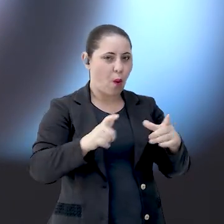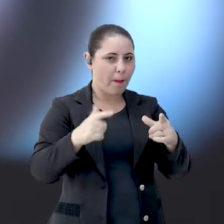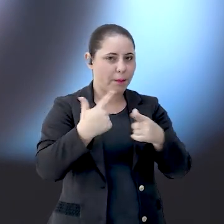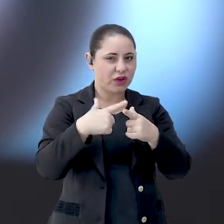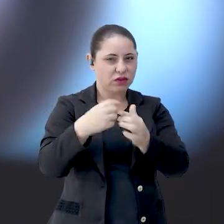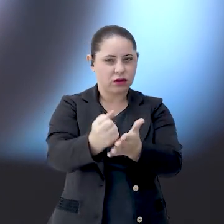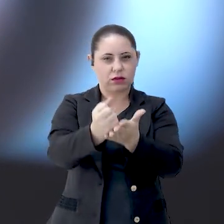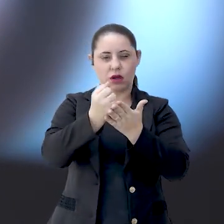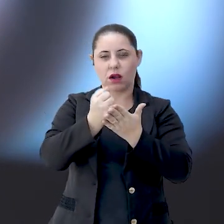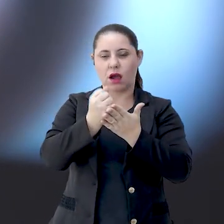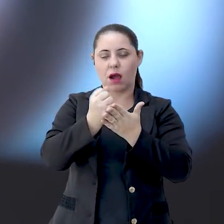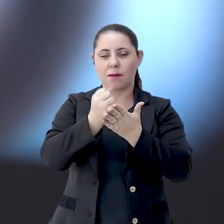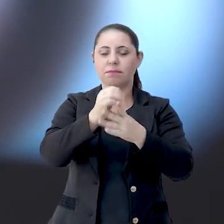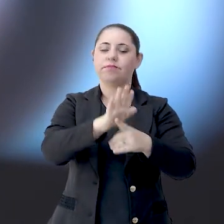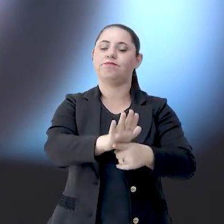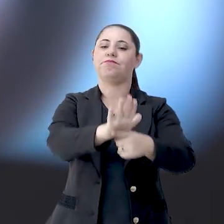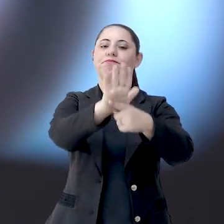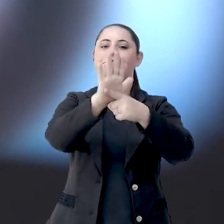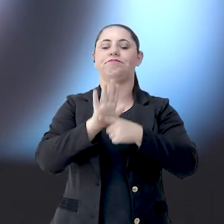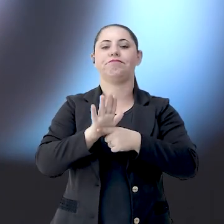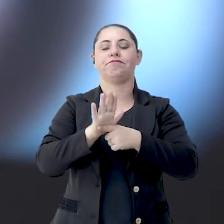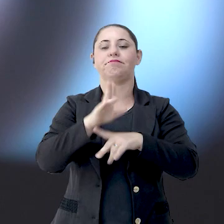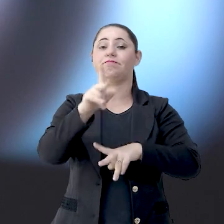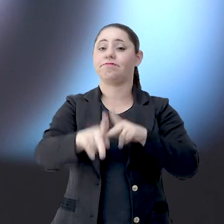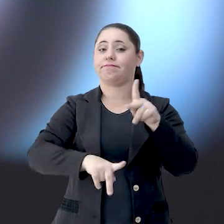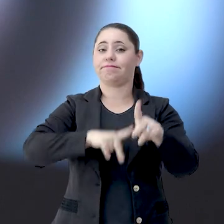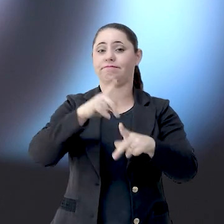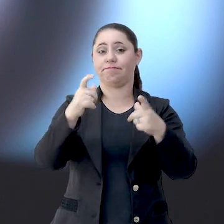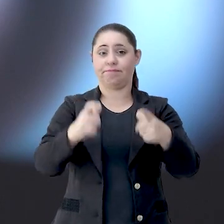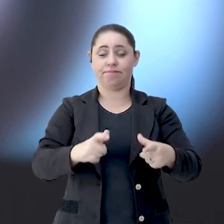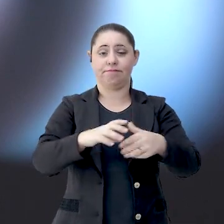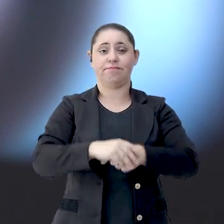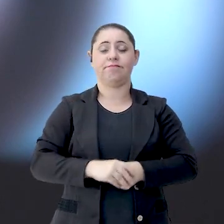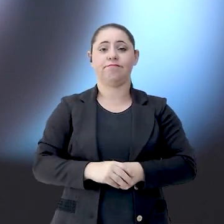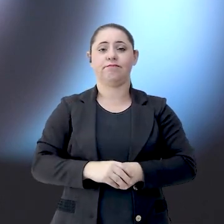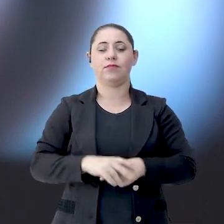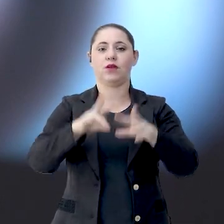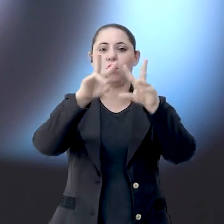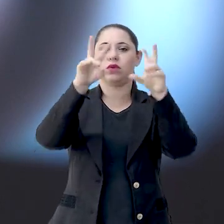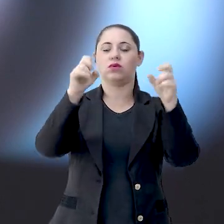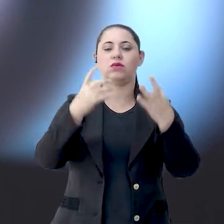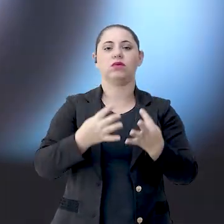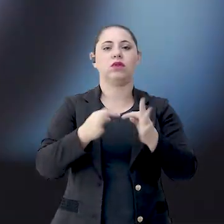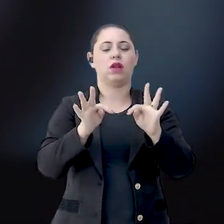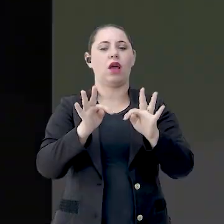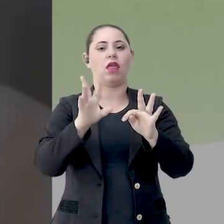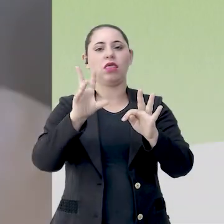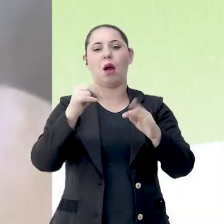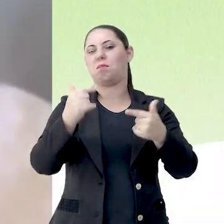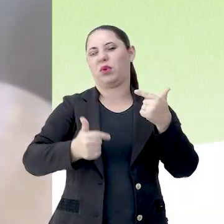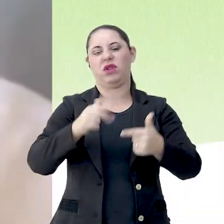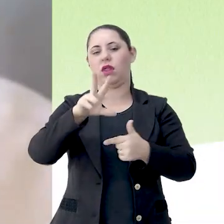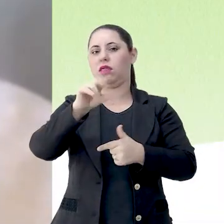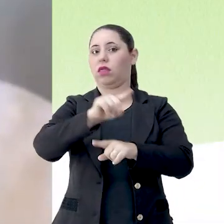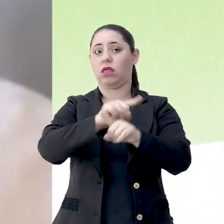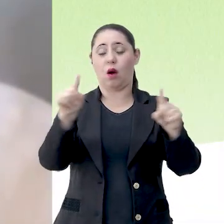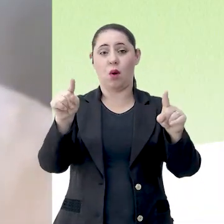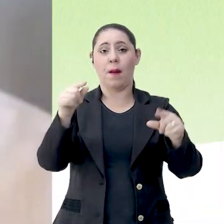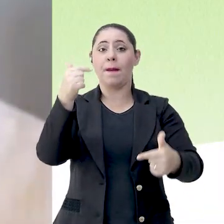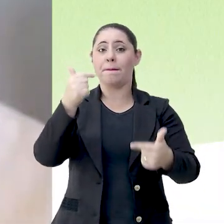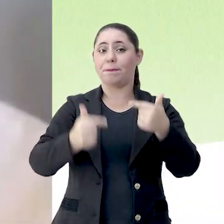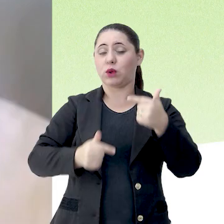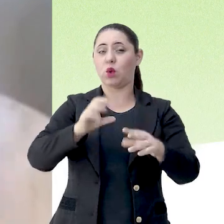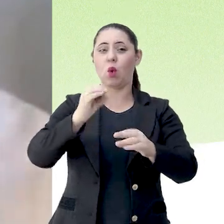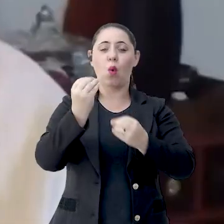a esse setor, porque trará inúmeros benefícios à nossa população local. Esses assuntos técnicos não devem